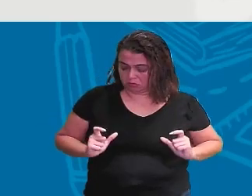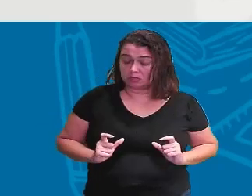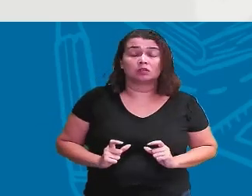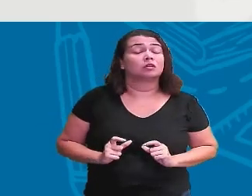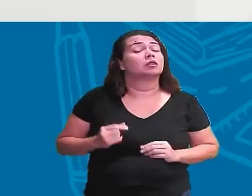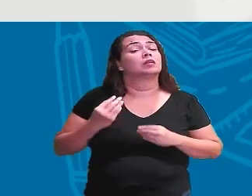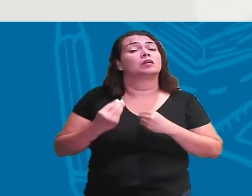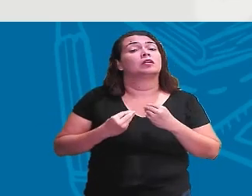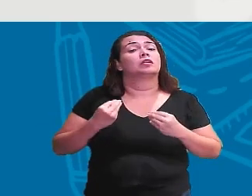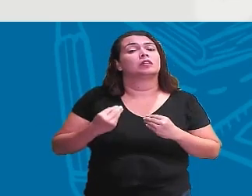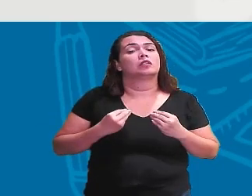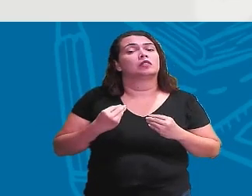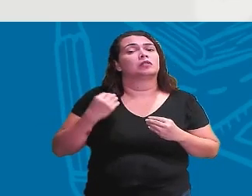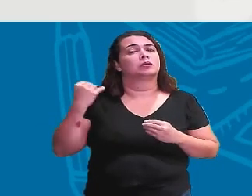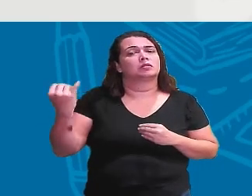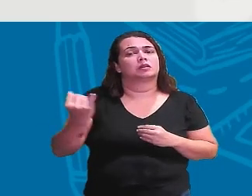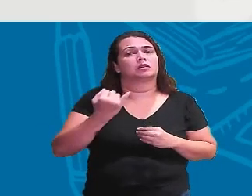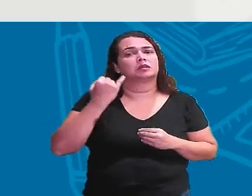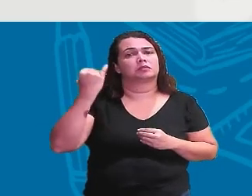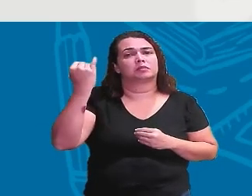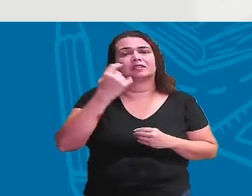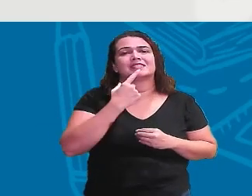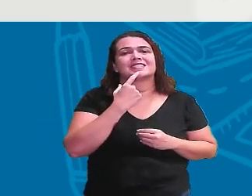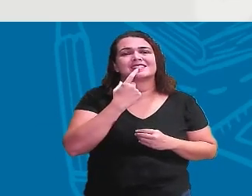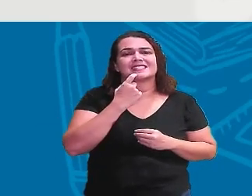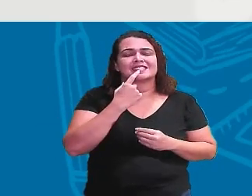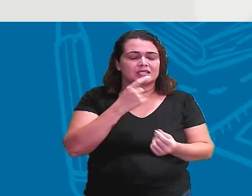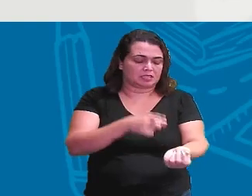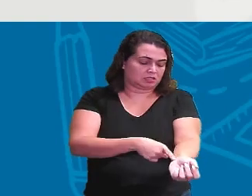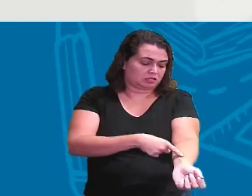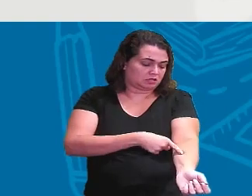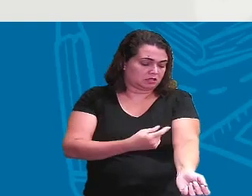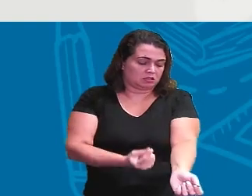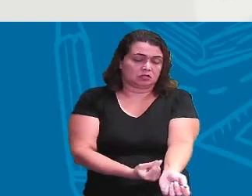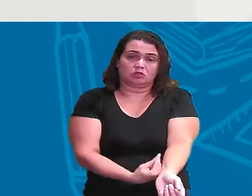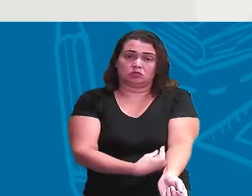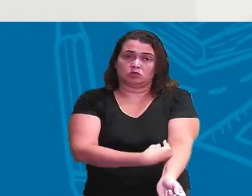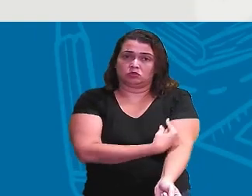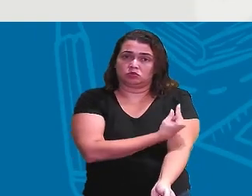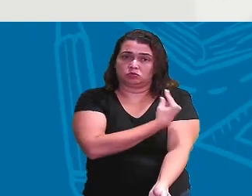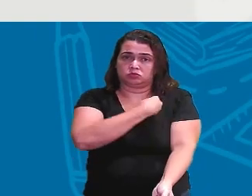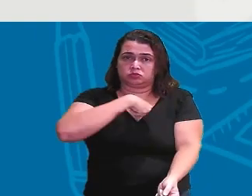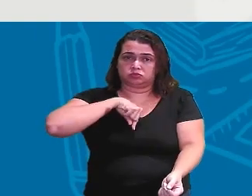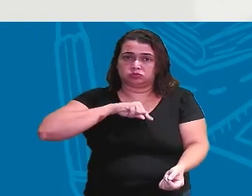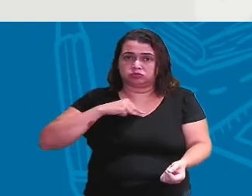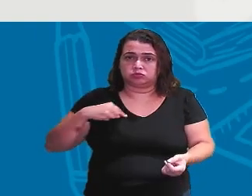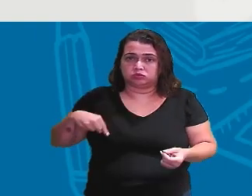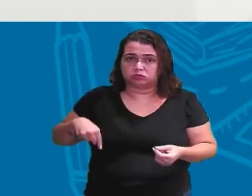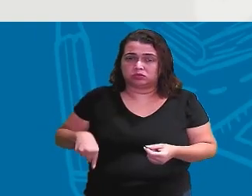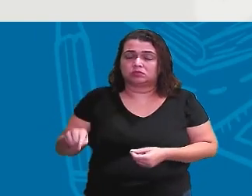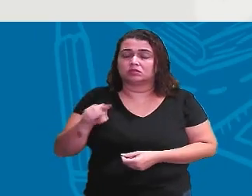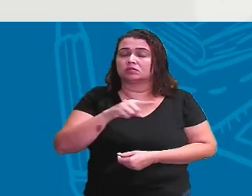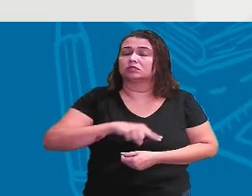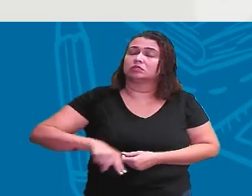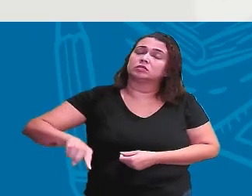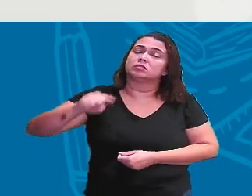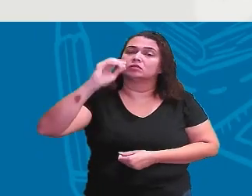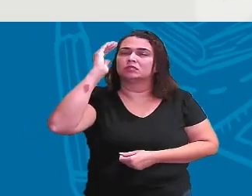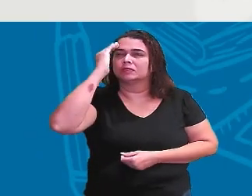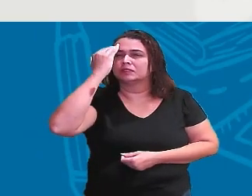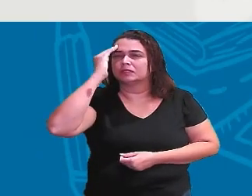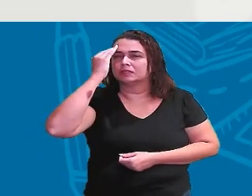esse transporte circulatório do sangue pelo nosso corpo. E também seremos capazes de compreender